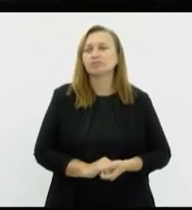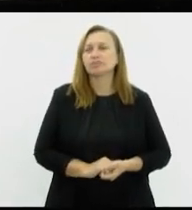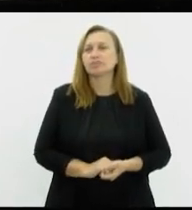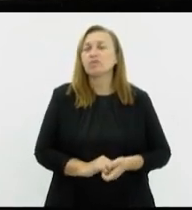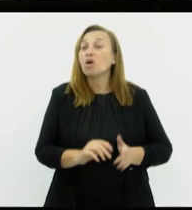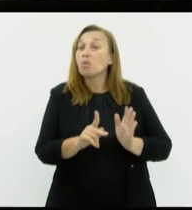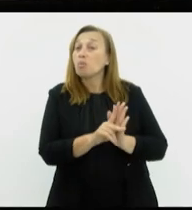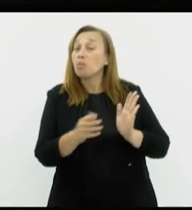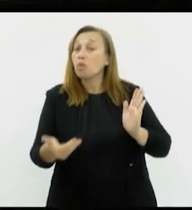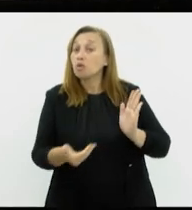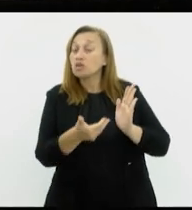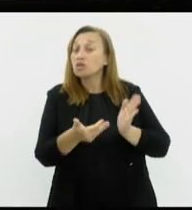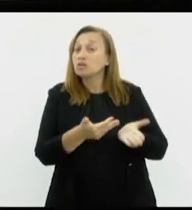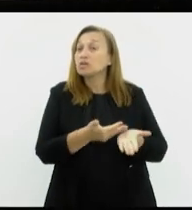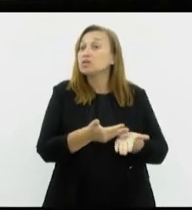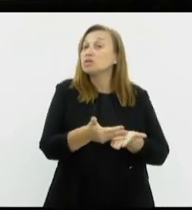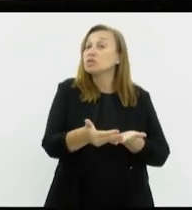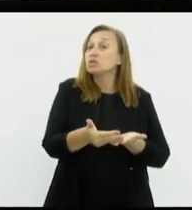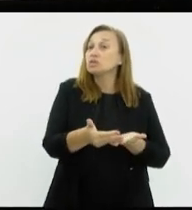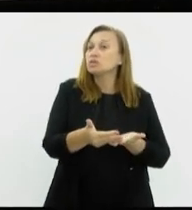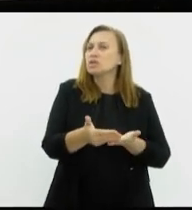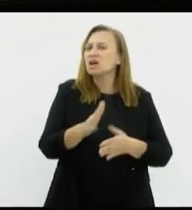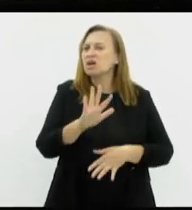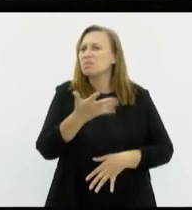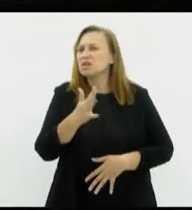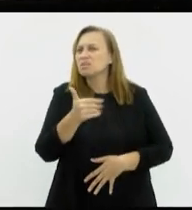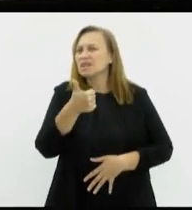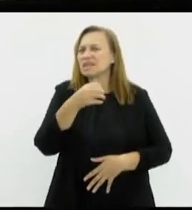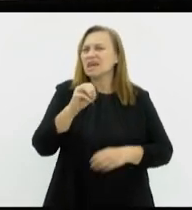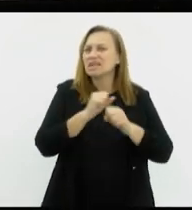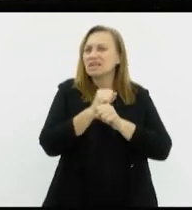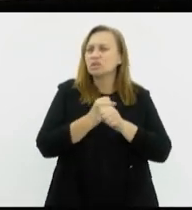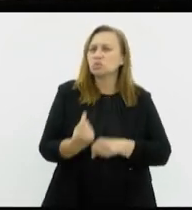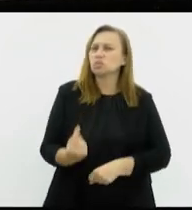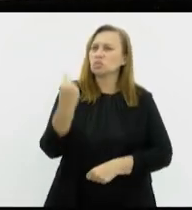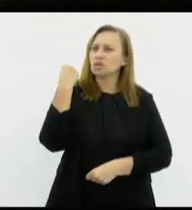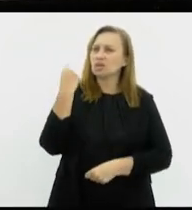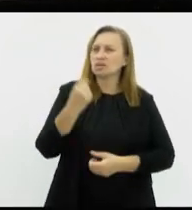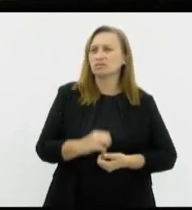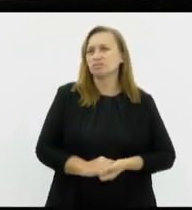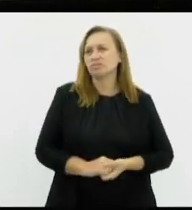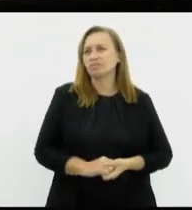Projeto esse que se iniciou há mais ou menos 10 anos atrás.